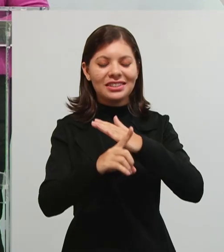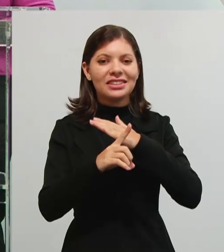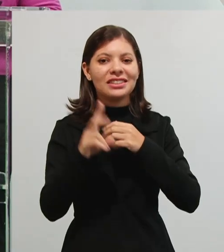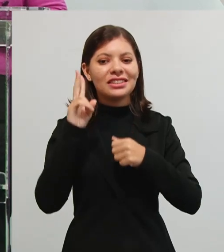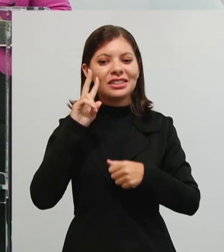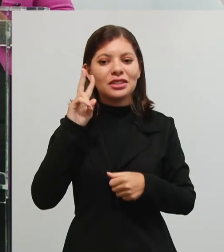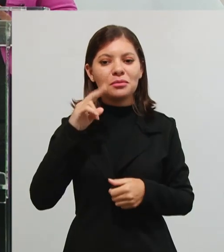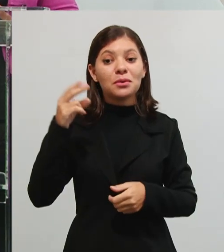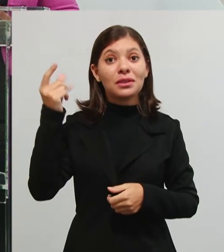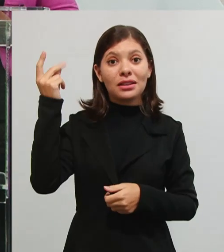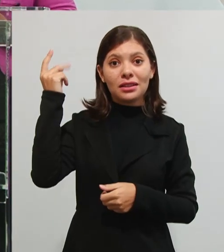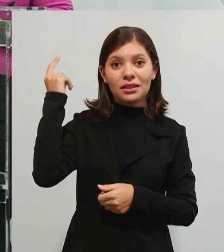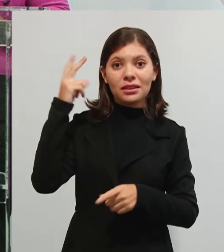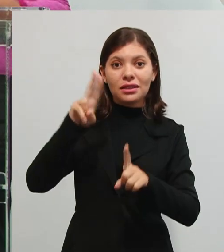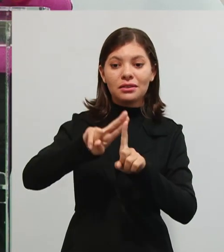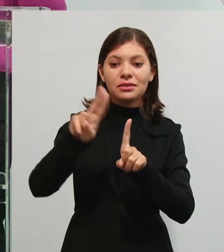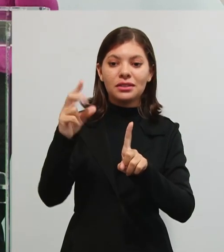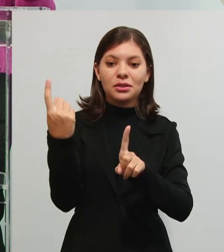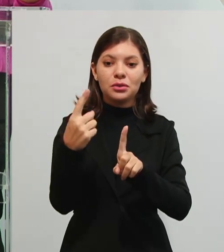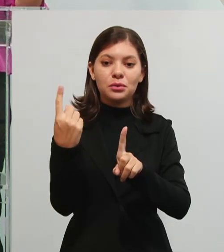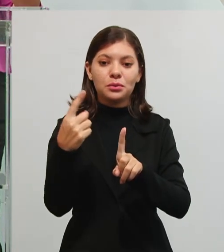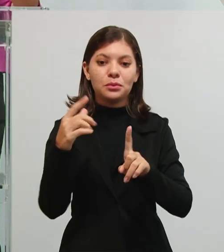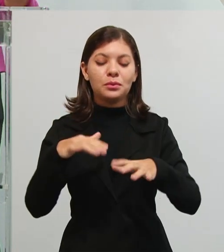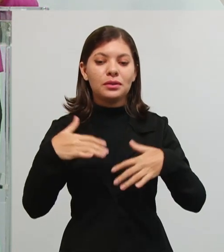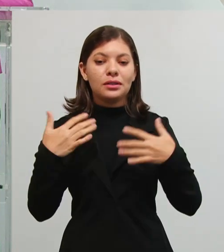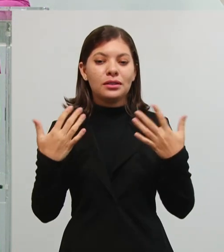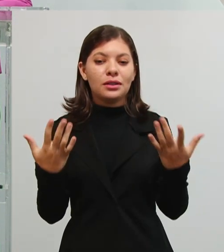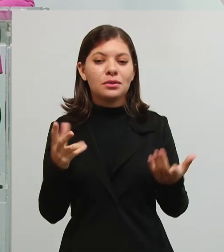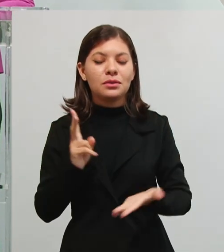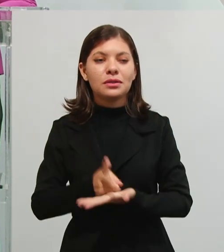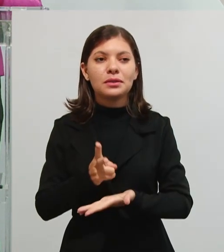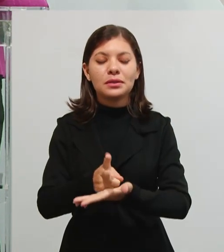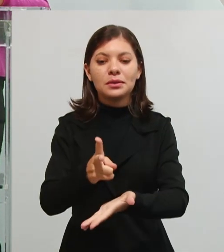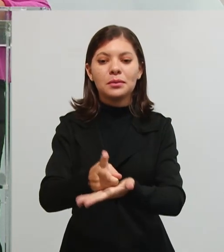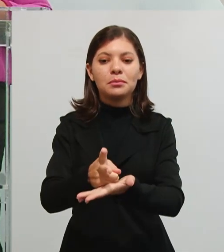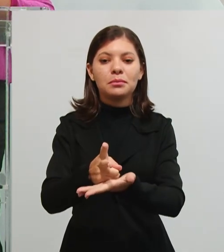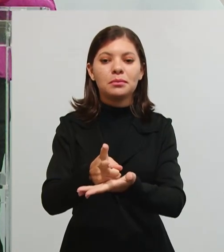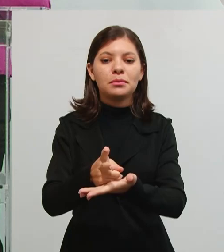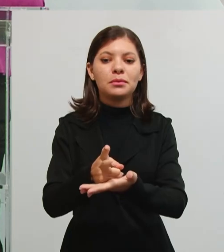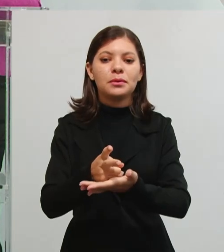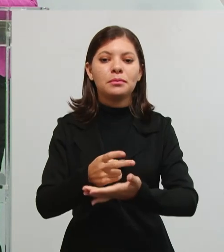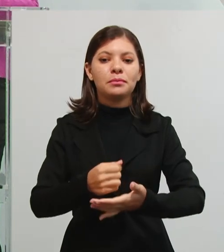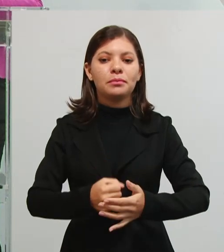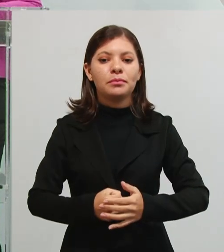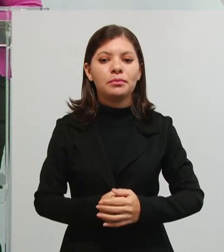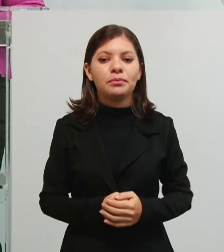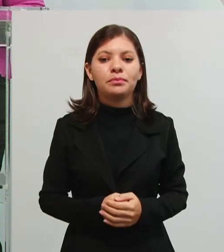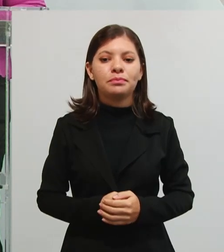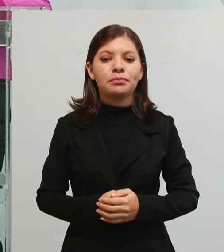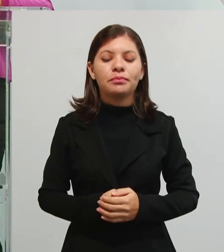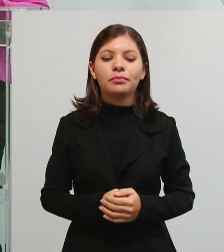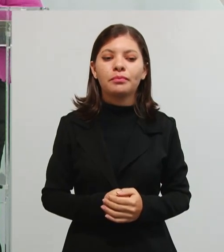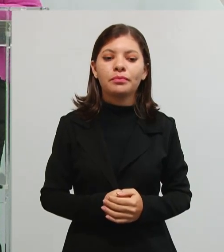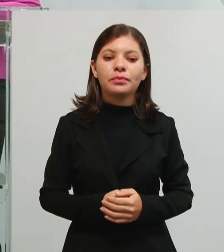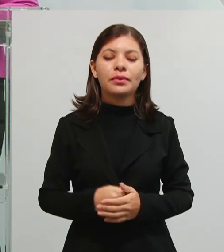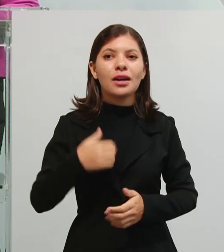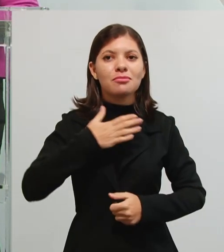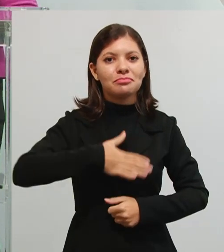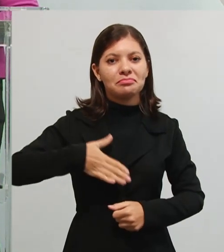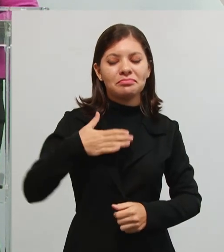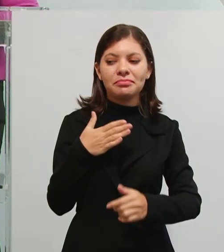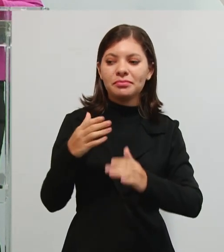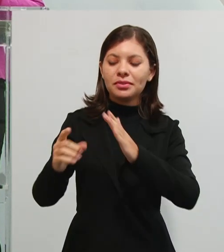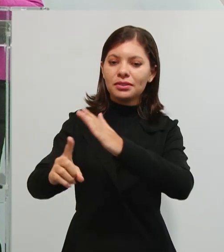da unidade 1? Então, elas vão sempre estar ali tentando conquistar o cliente, satisfazer